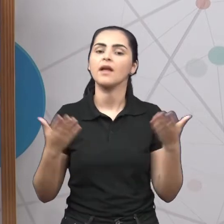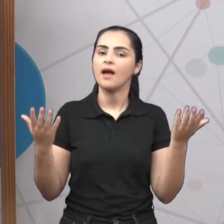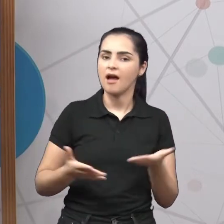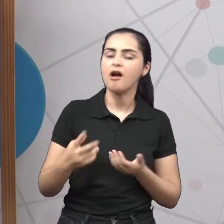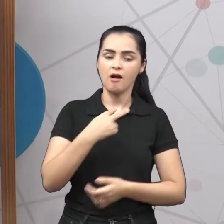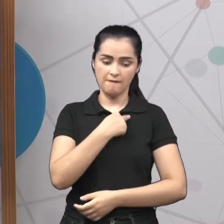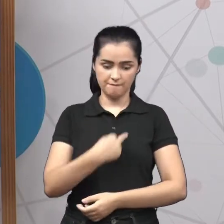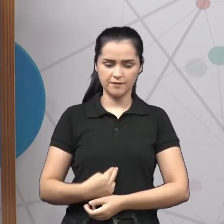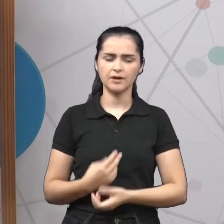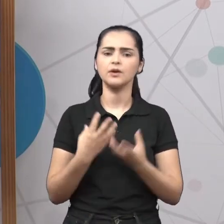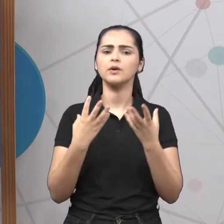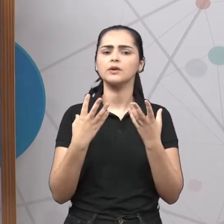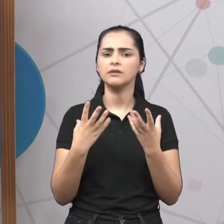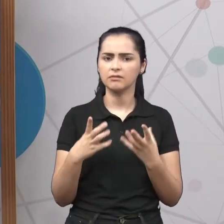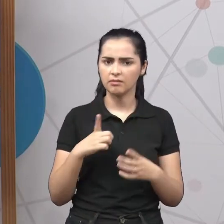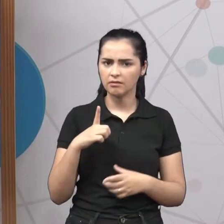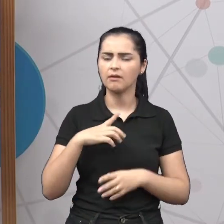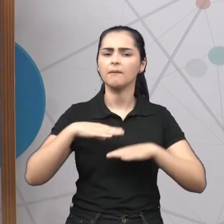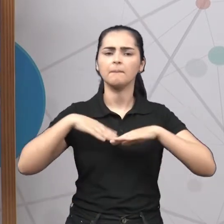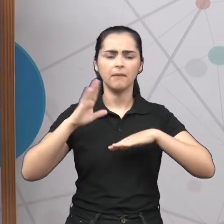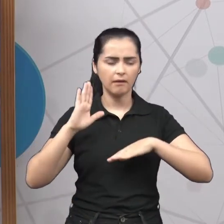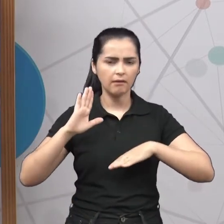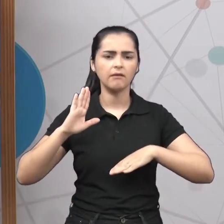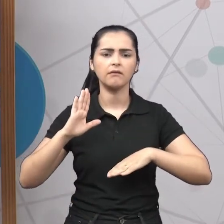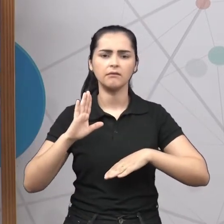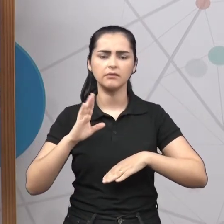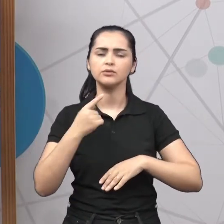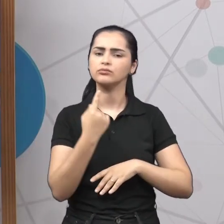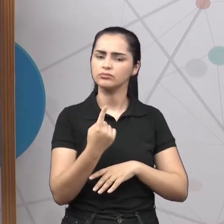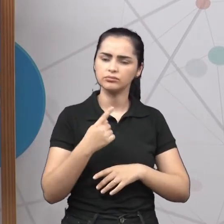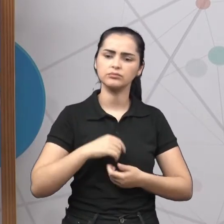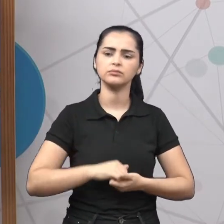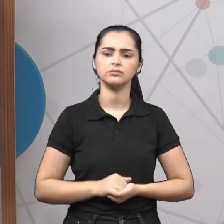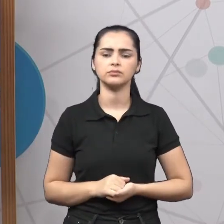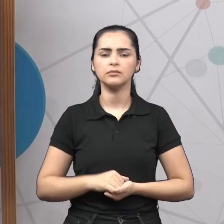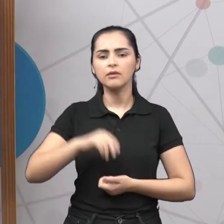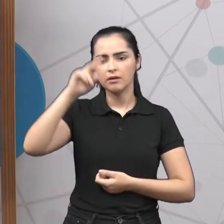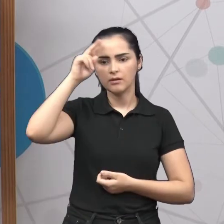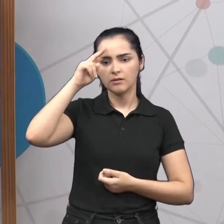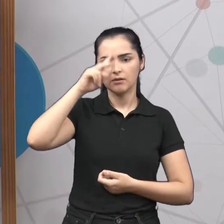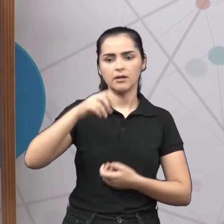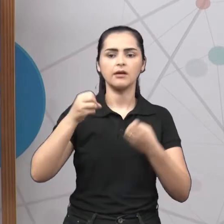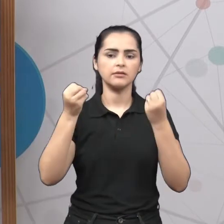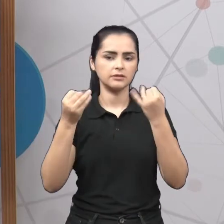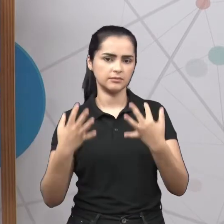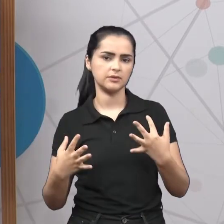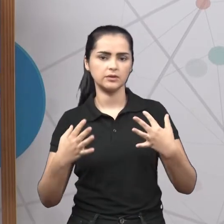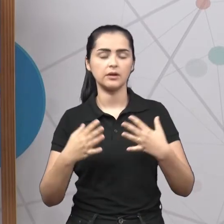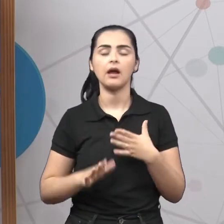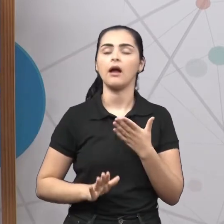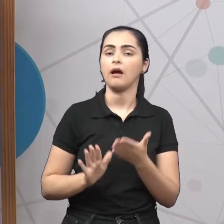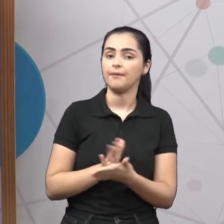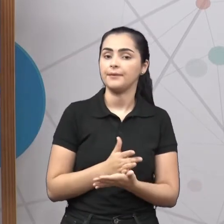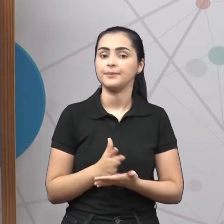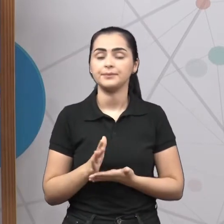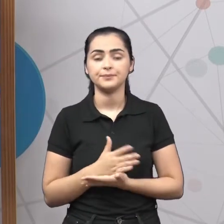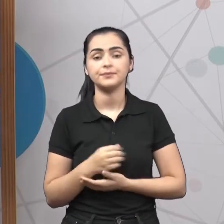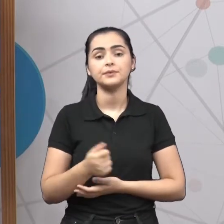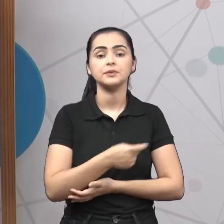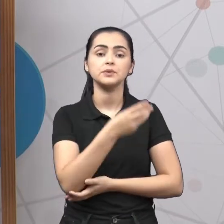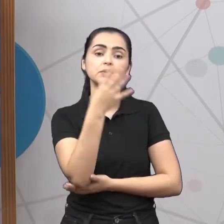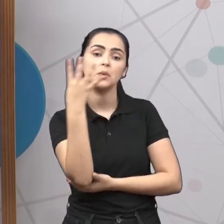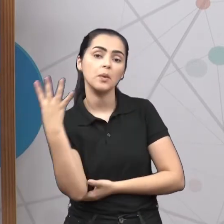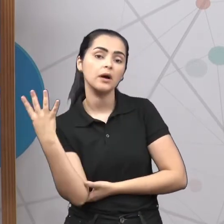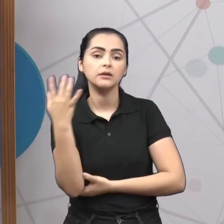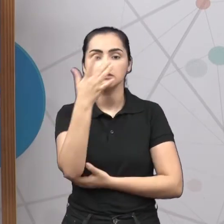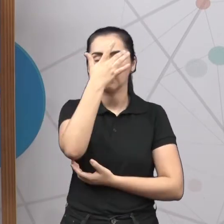vereadores, nós temos mais vereadores, né? Nós temos mais. Lembra que eu falei? Dependendo da